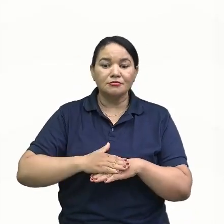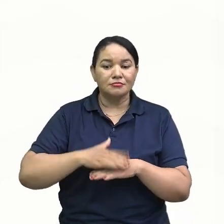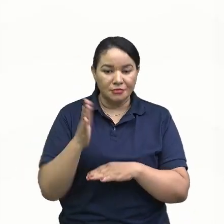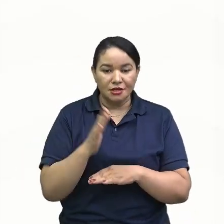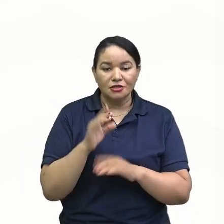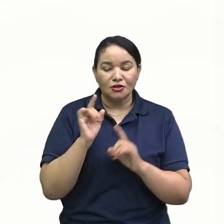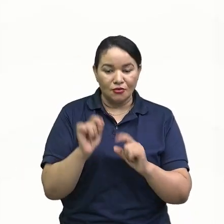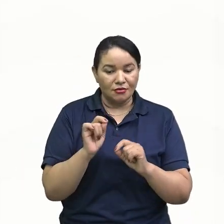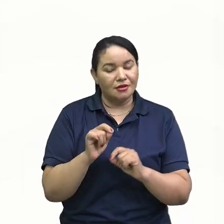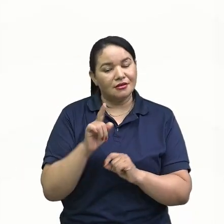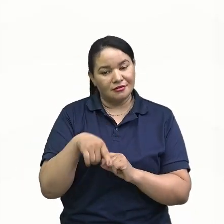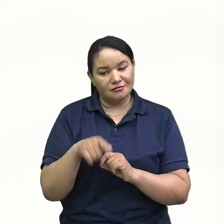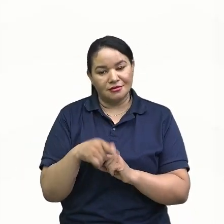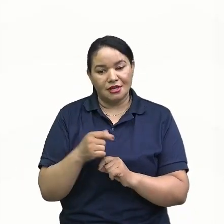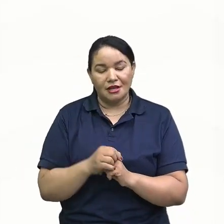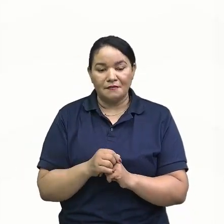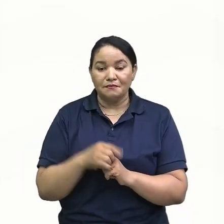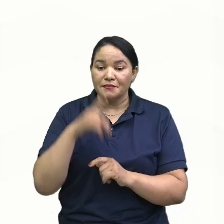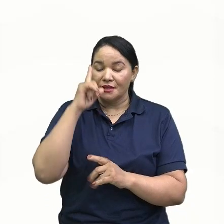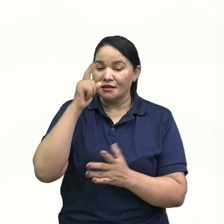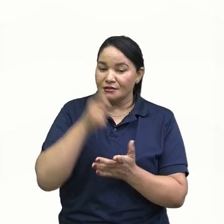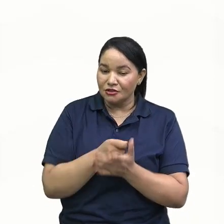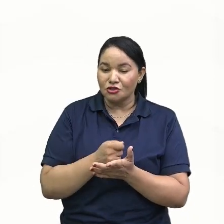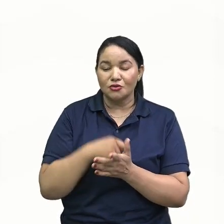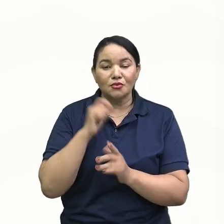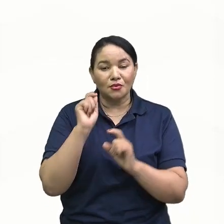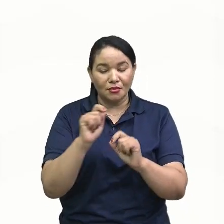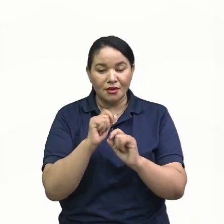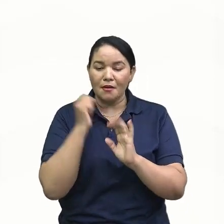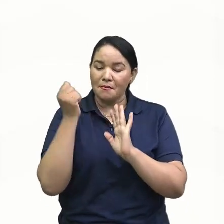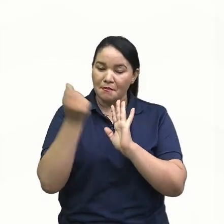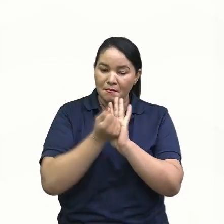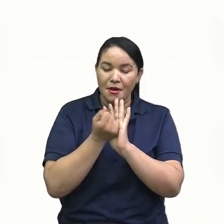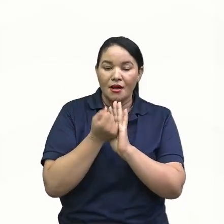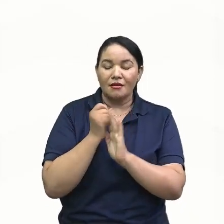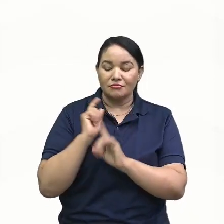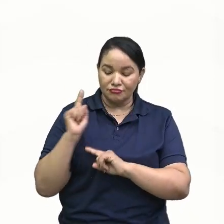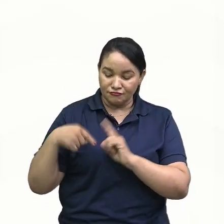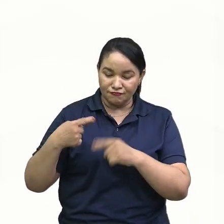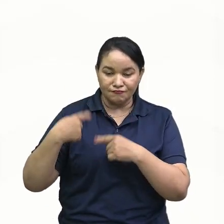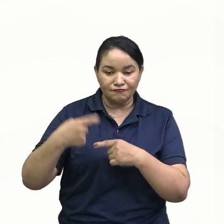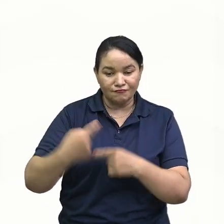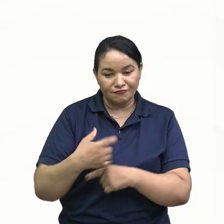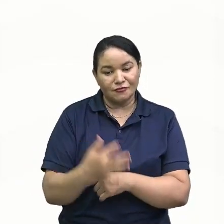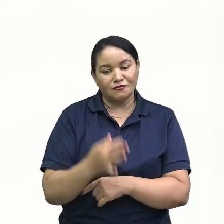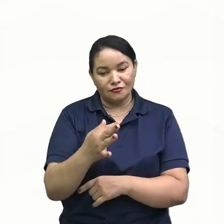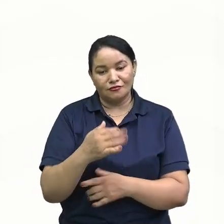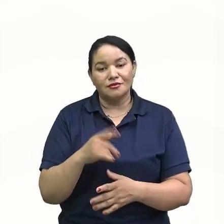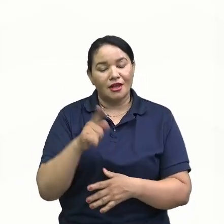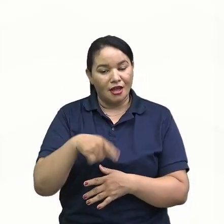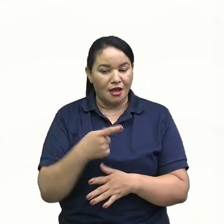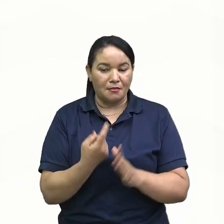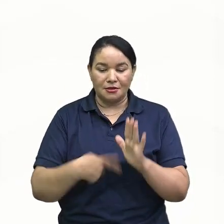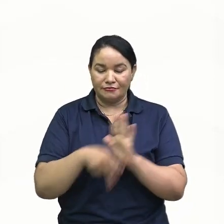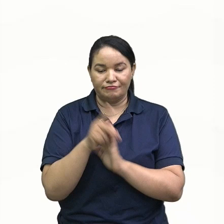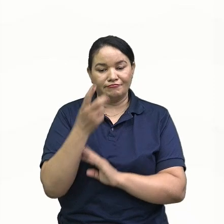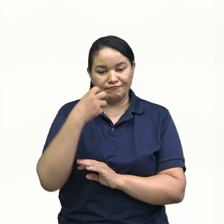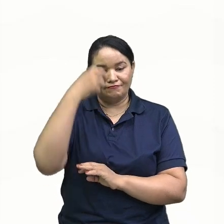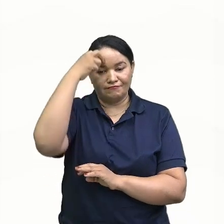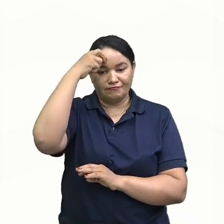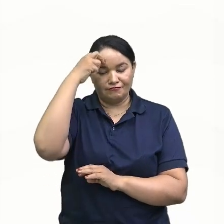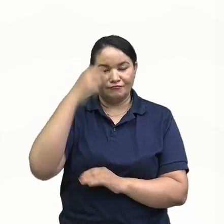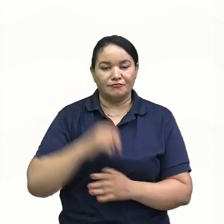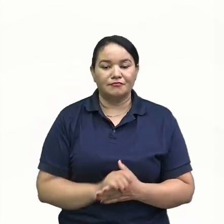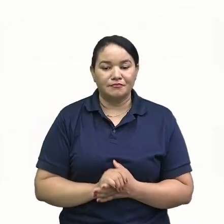que eles decidiram deixar como algo para as próximas gerações. E isso é cultura. Aquilo que vai